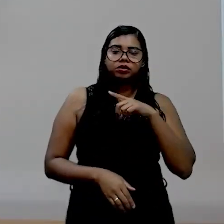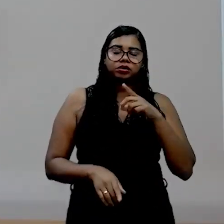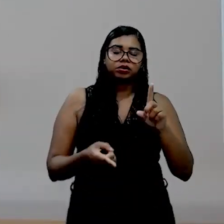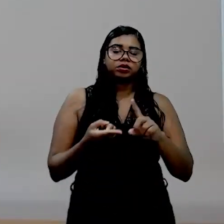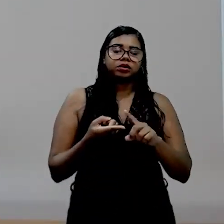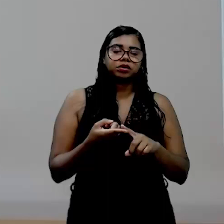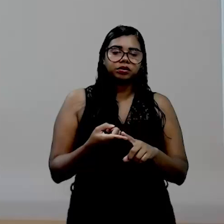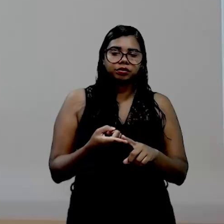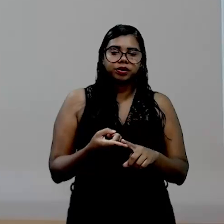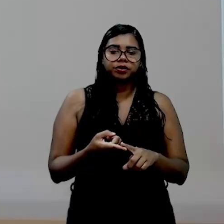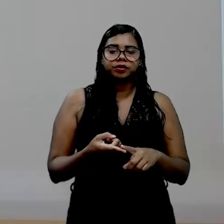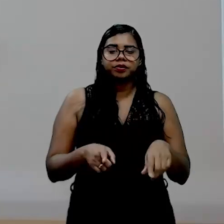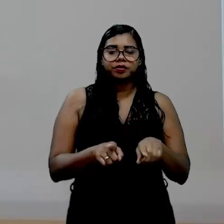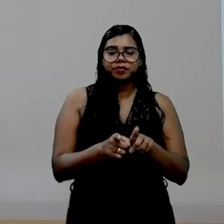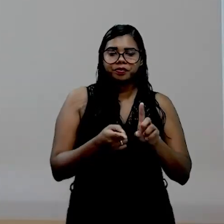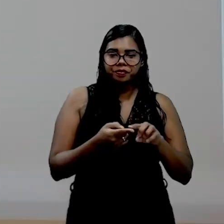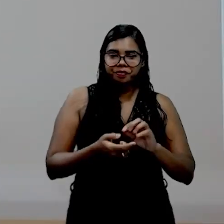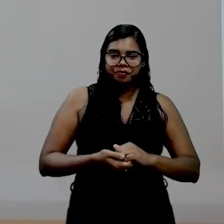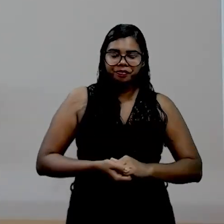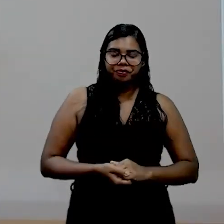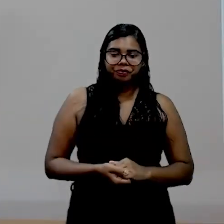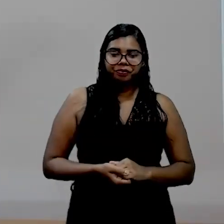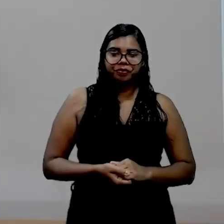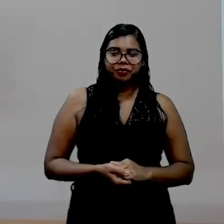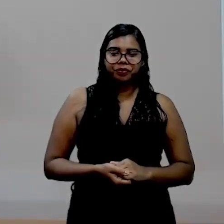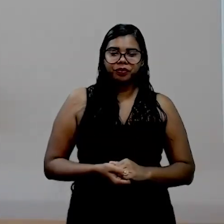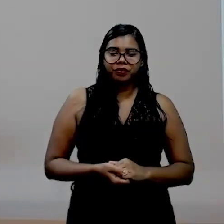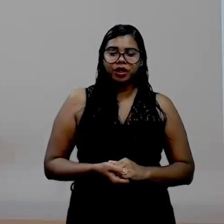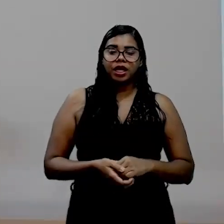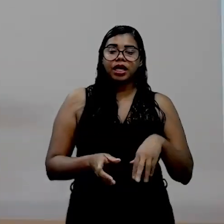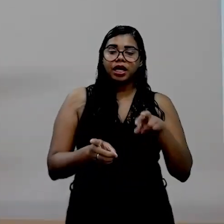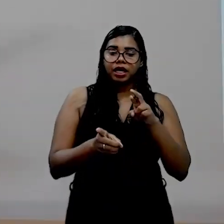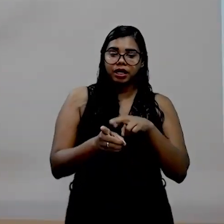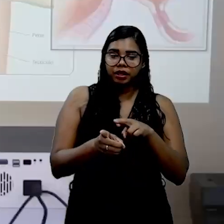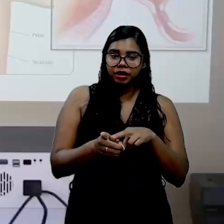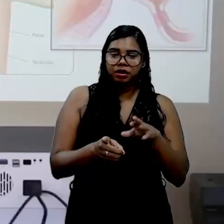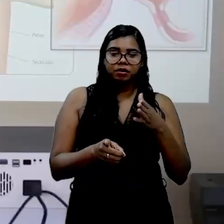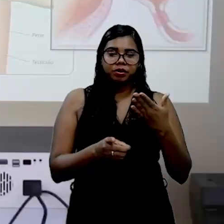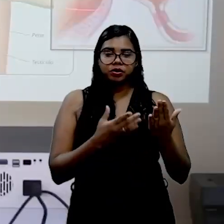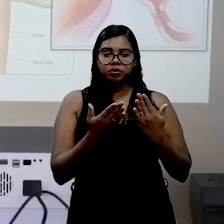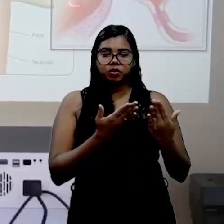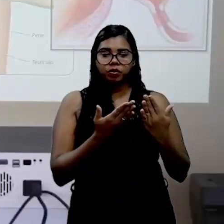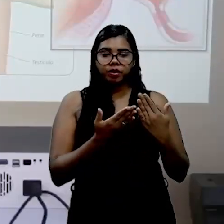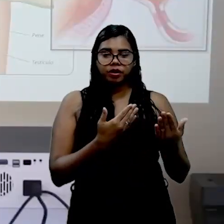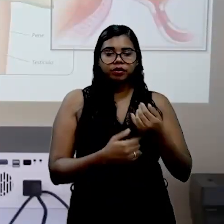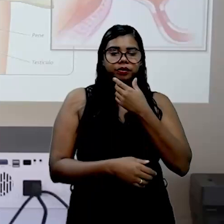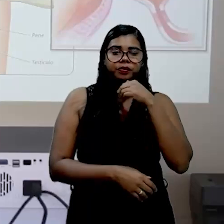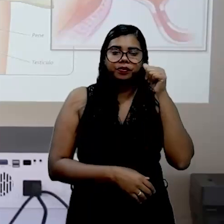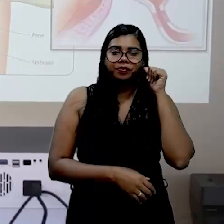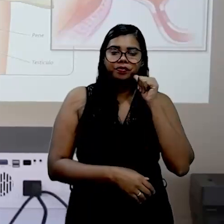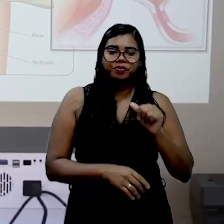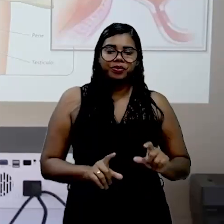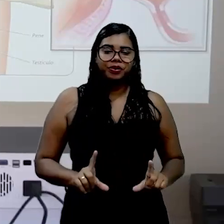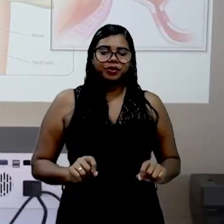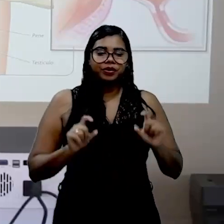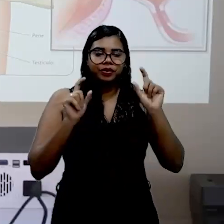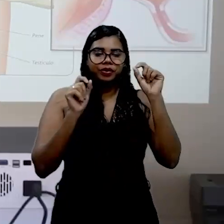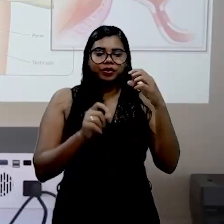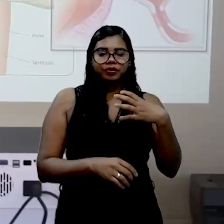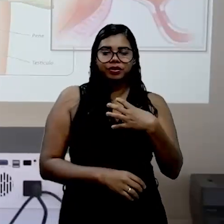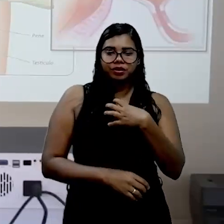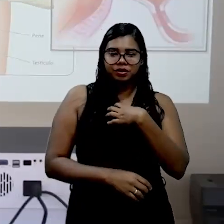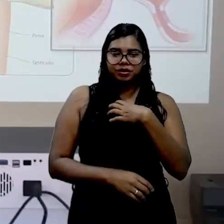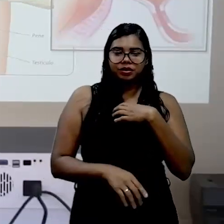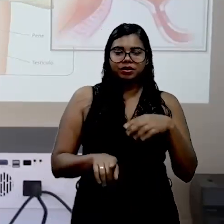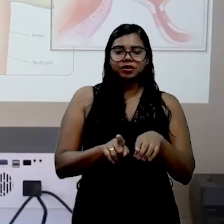de hiperplasia benigno, né? Que acontece na próstata, fazendo uma analogia. E o tumor, você sente ele,